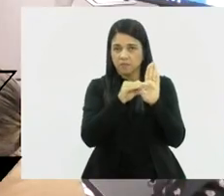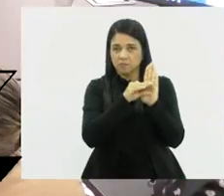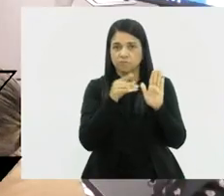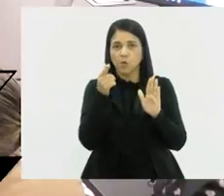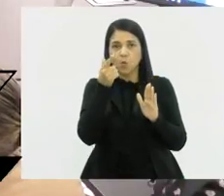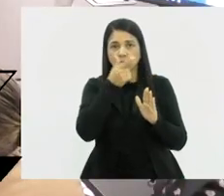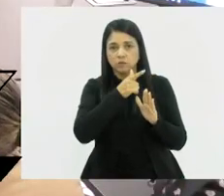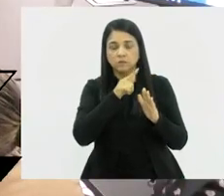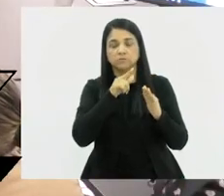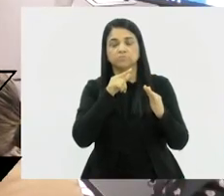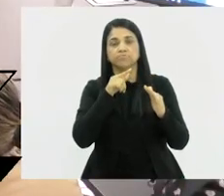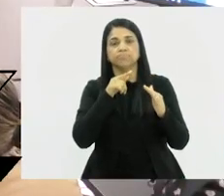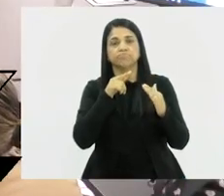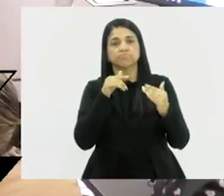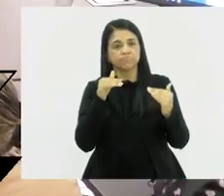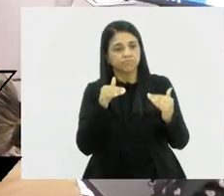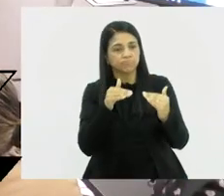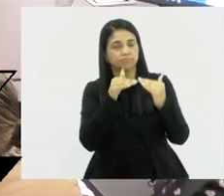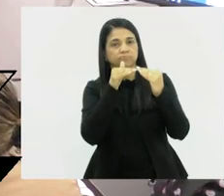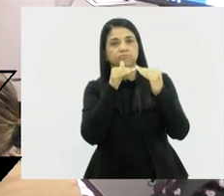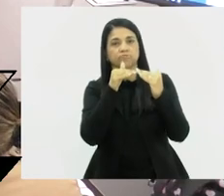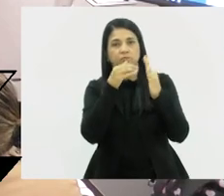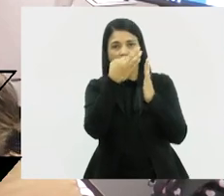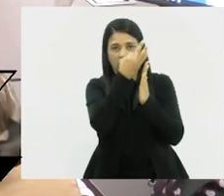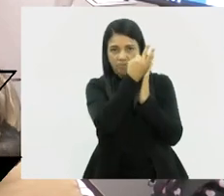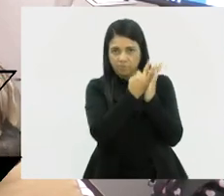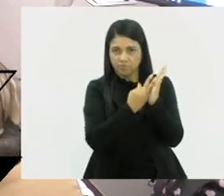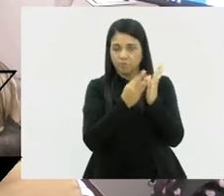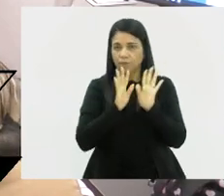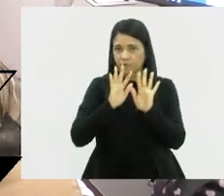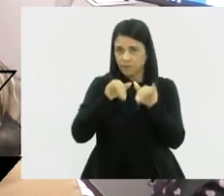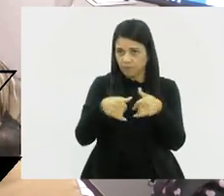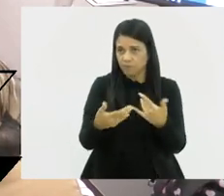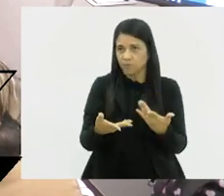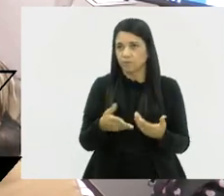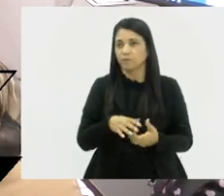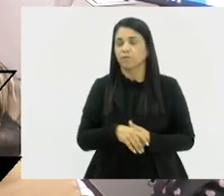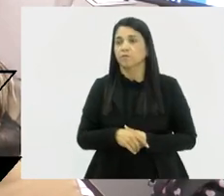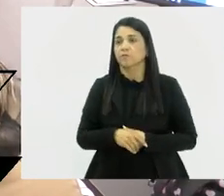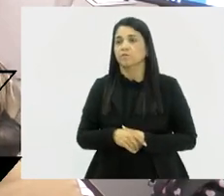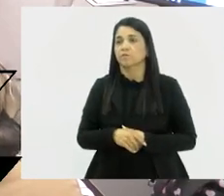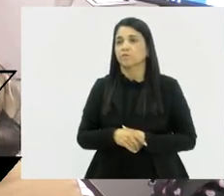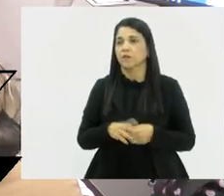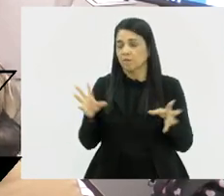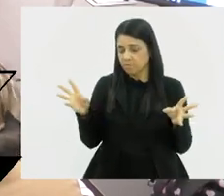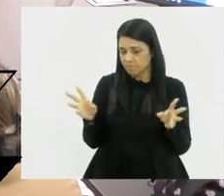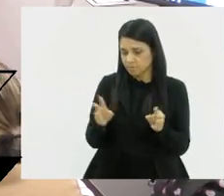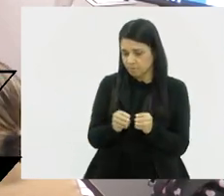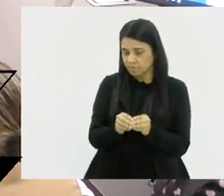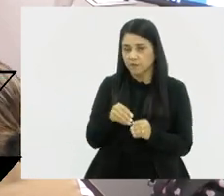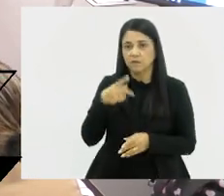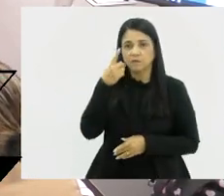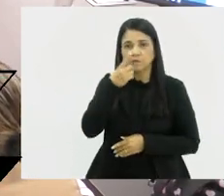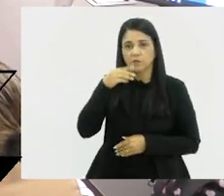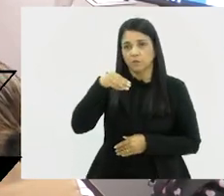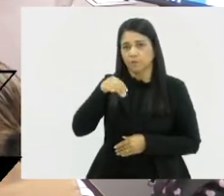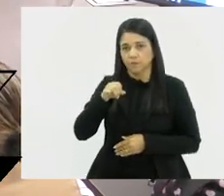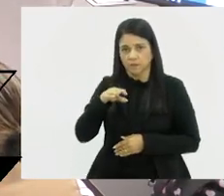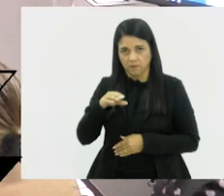em consenso numa redação final. Porque tem um deputado, presidente. Agora, para encerrar, deputado Mink, deputado Léo Vieira. Eu só